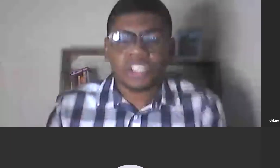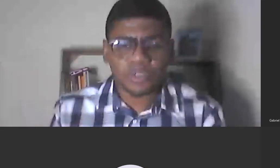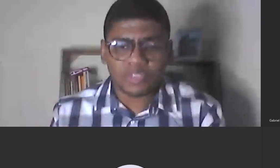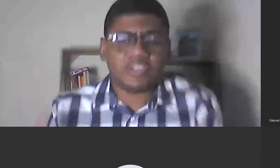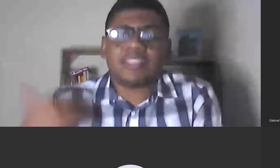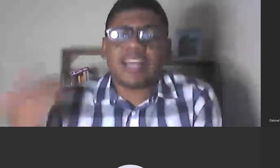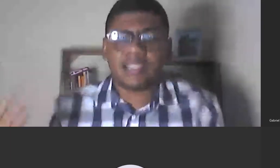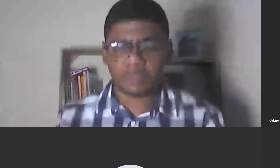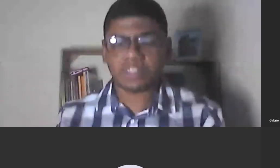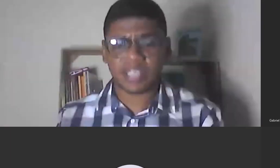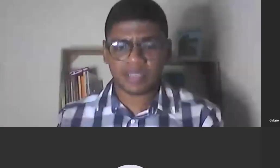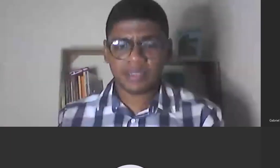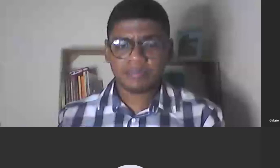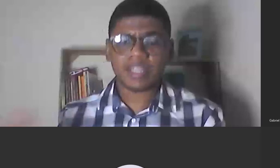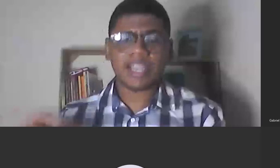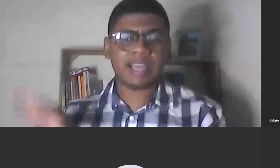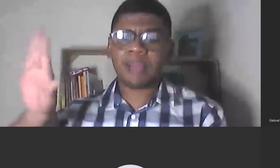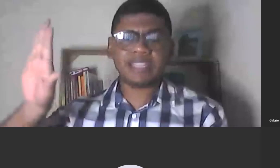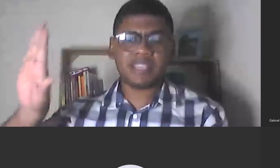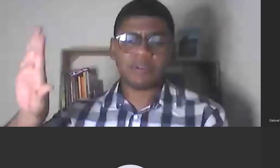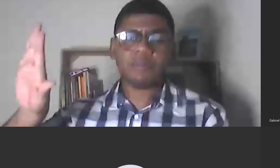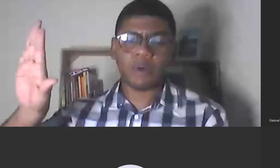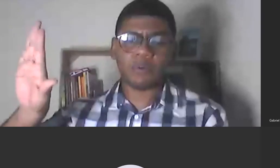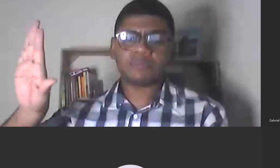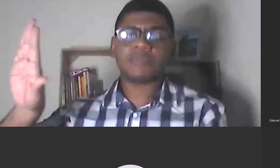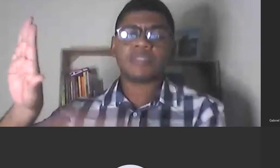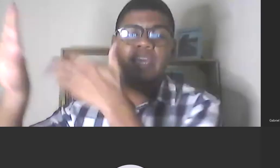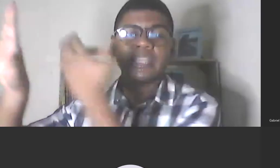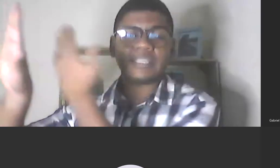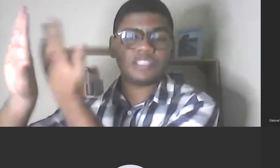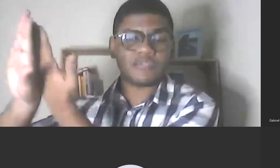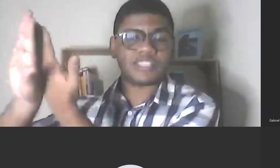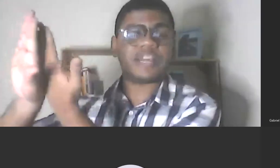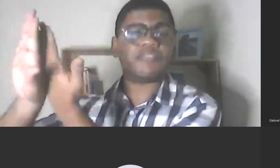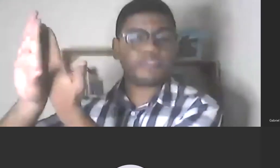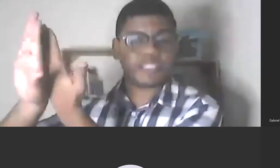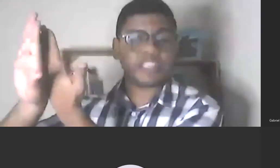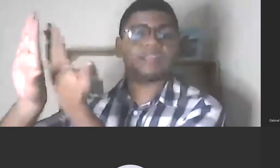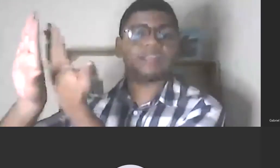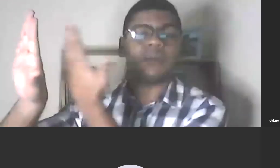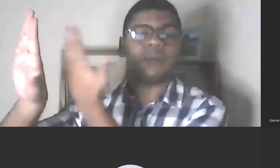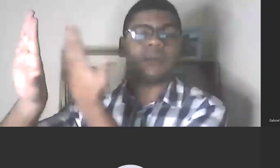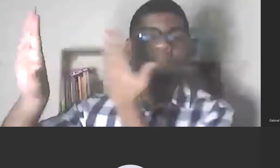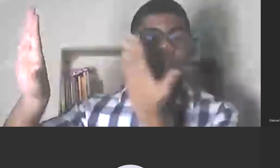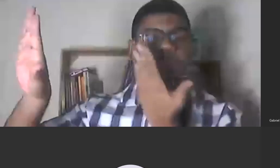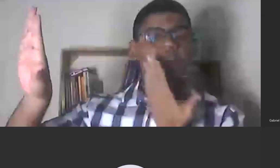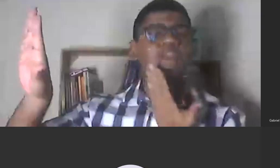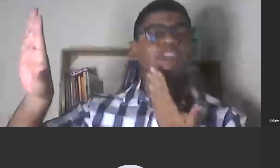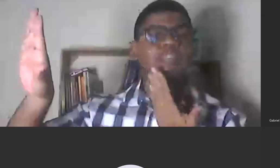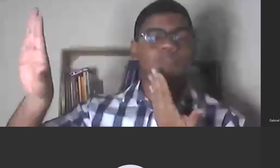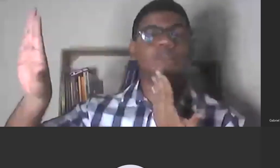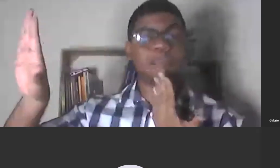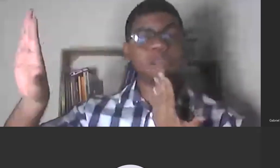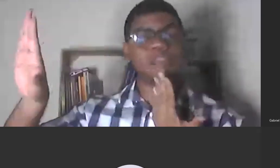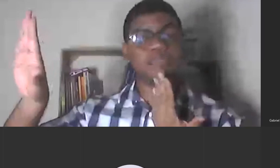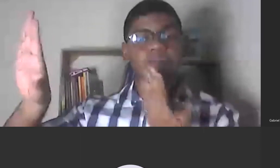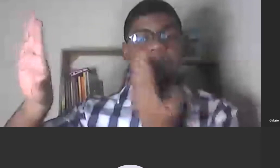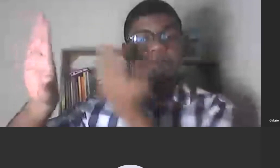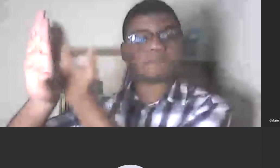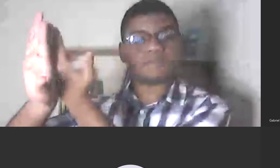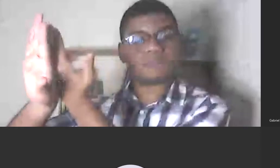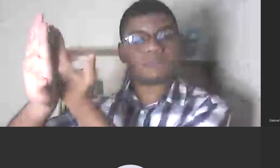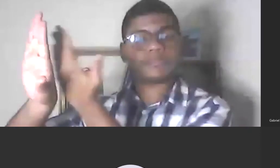nem sentiu que fez nada com você. Ela permaneceu igual. Quem decidiu se afastar foi você. Então, eu afasto a mão que está perto